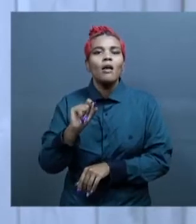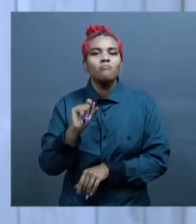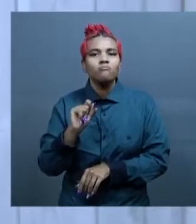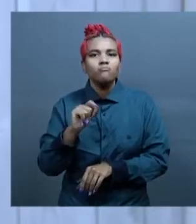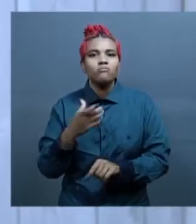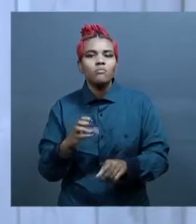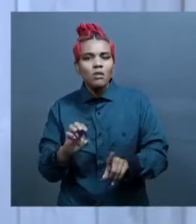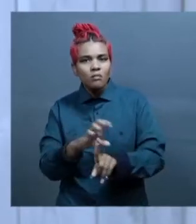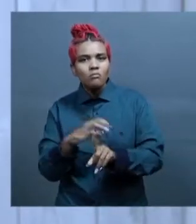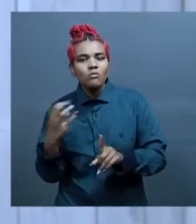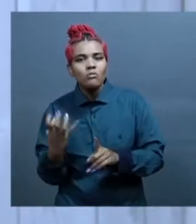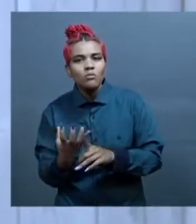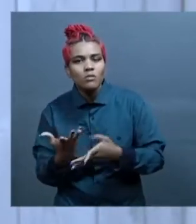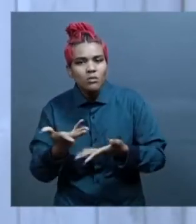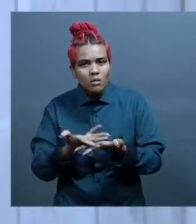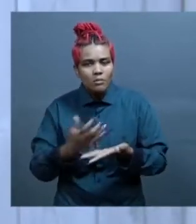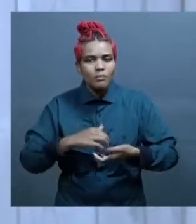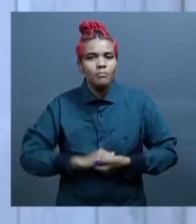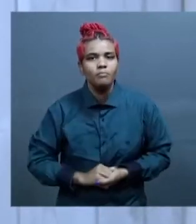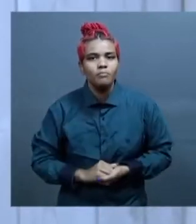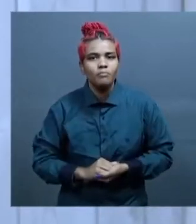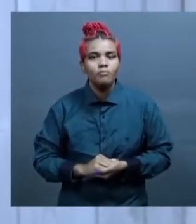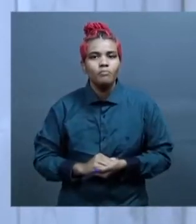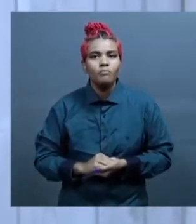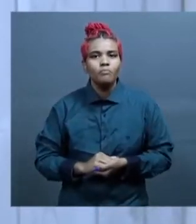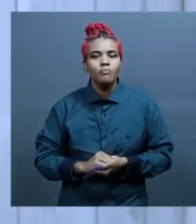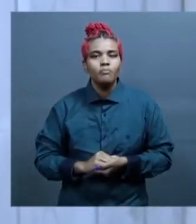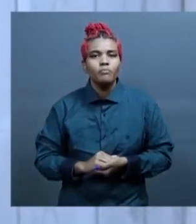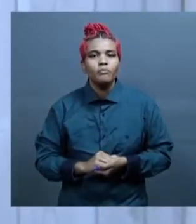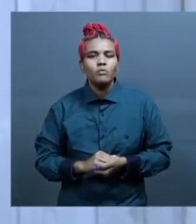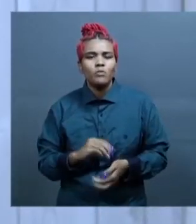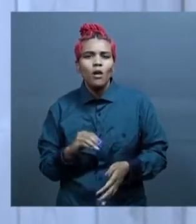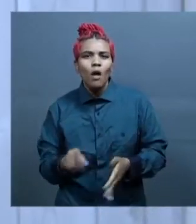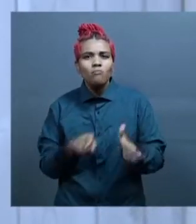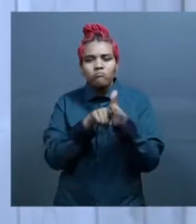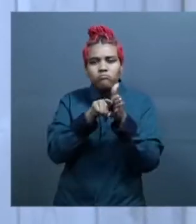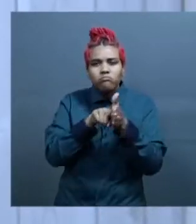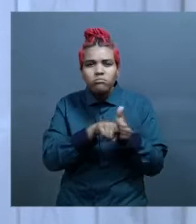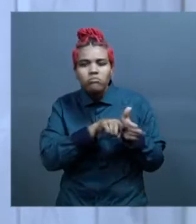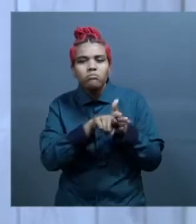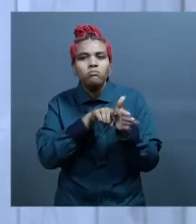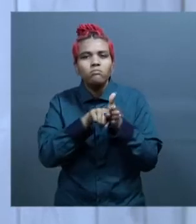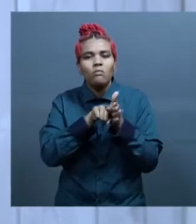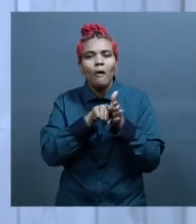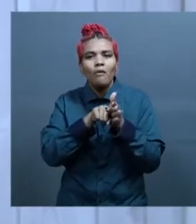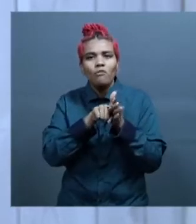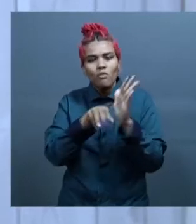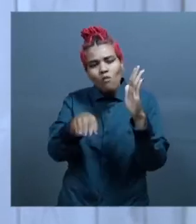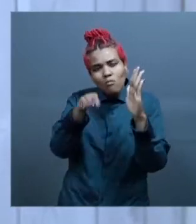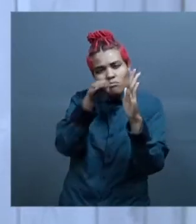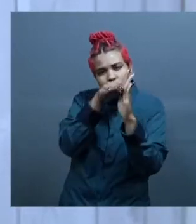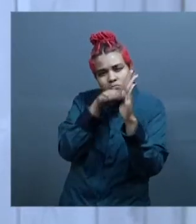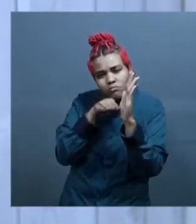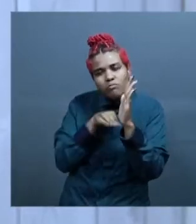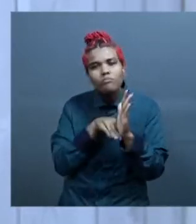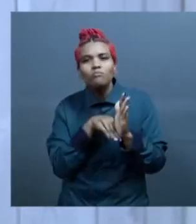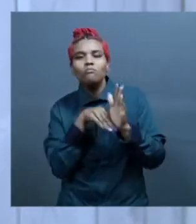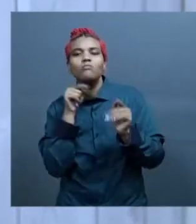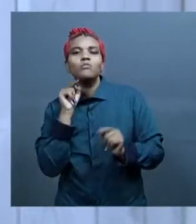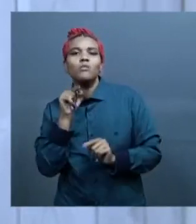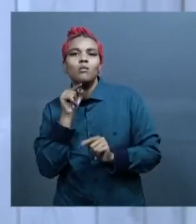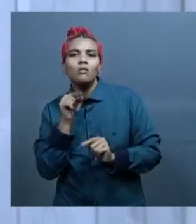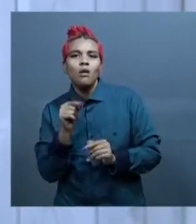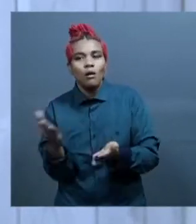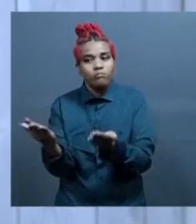mudando de assunto os dados da exportação que foram revisadas para cima pela equipe econômica causam